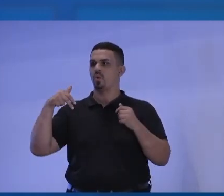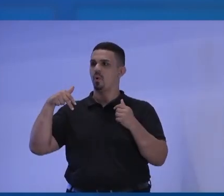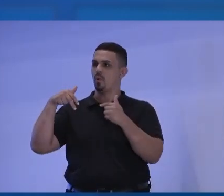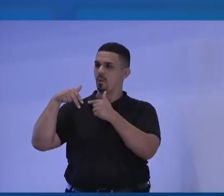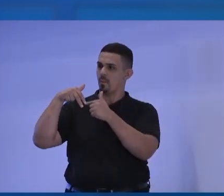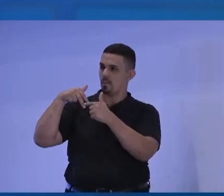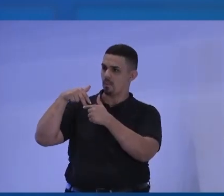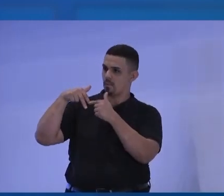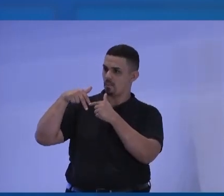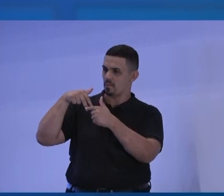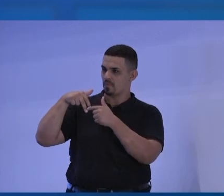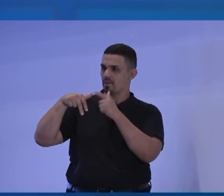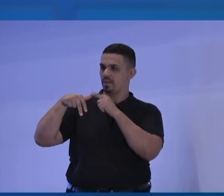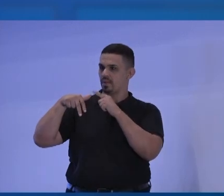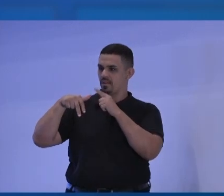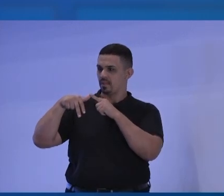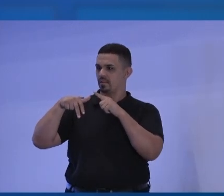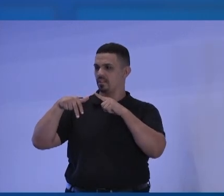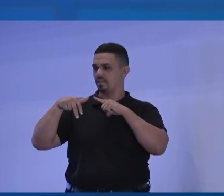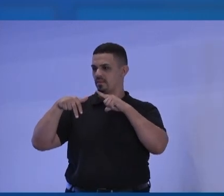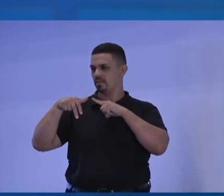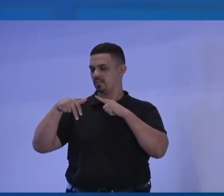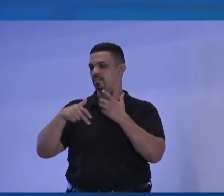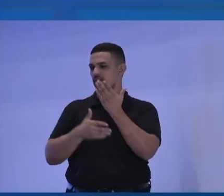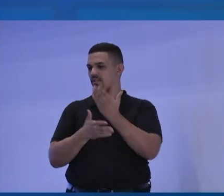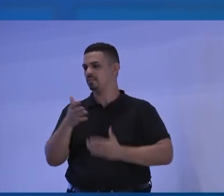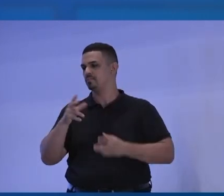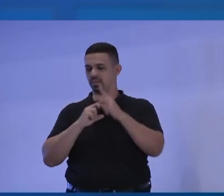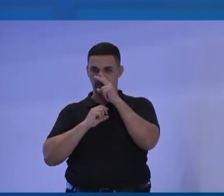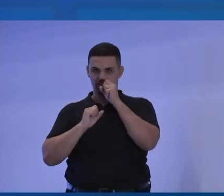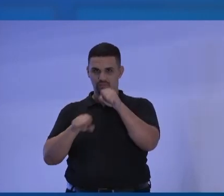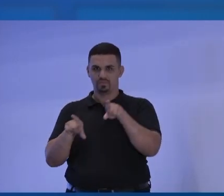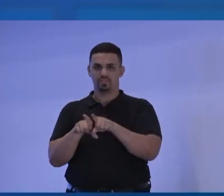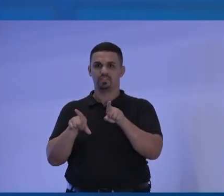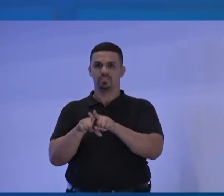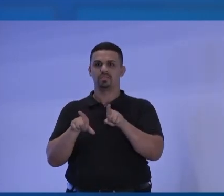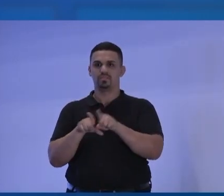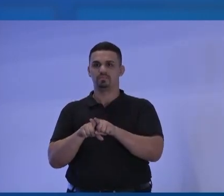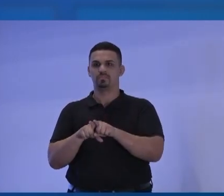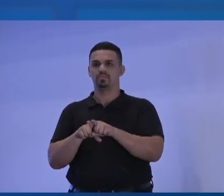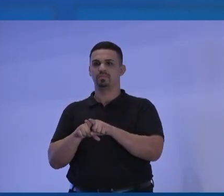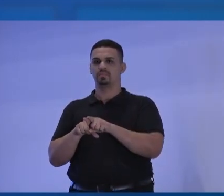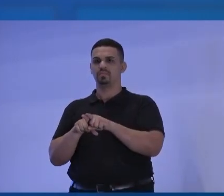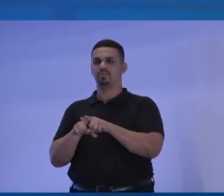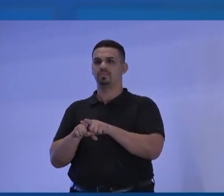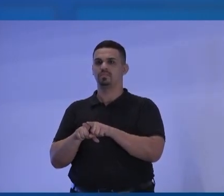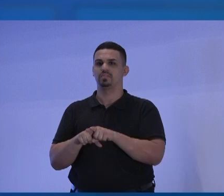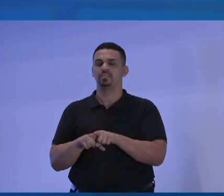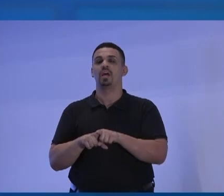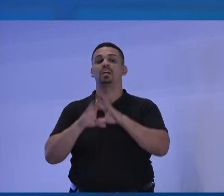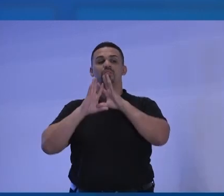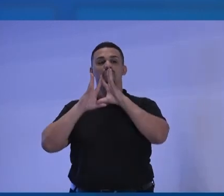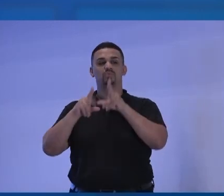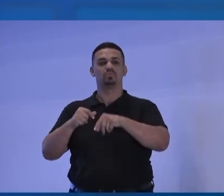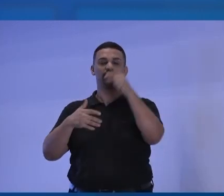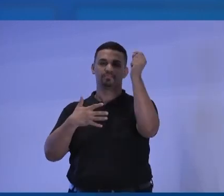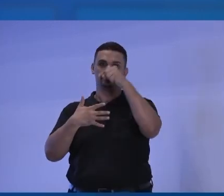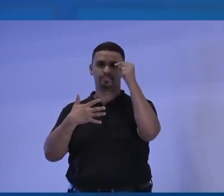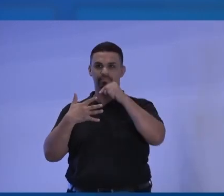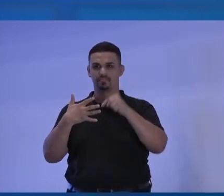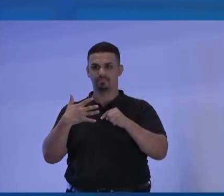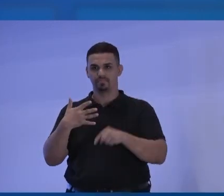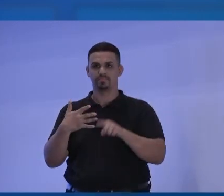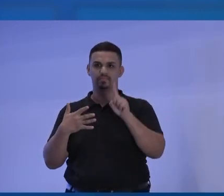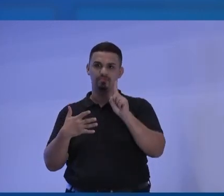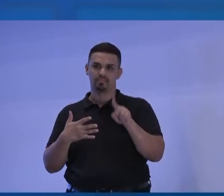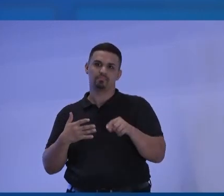retração, o paciente não consegue estender os dedos, perda de força com o pé caído, a mão caída, tudo isso é bem sugestivo